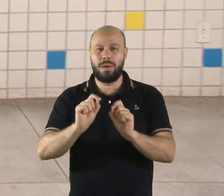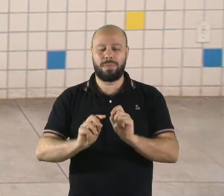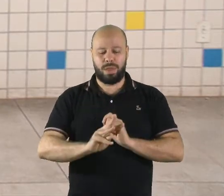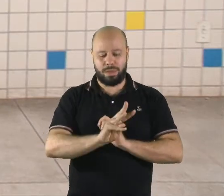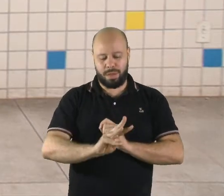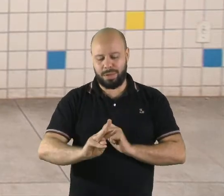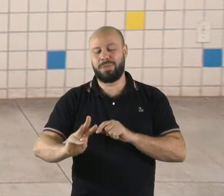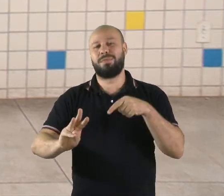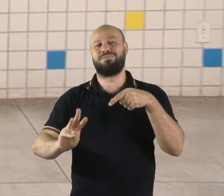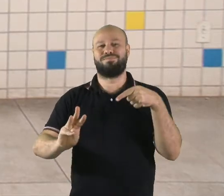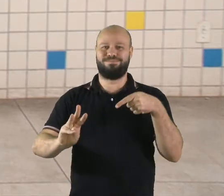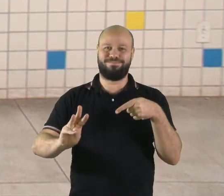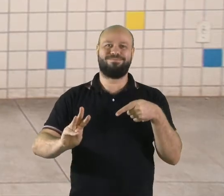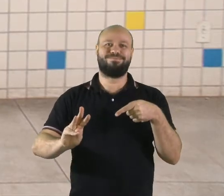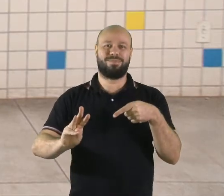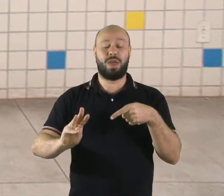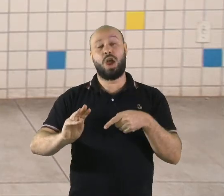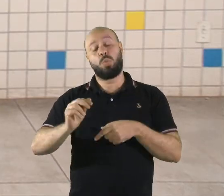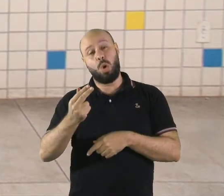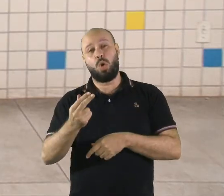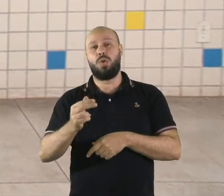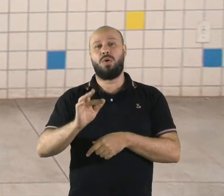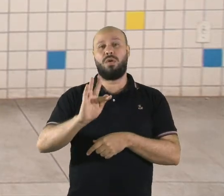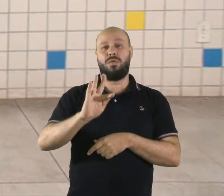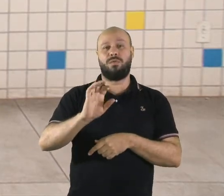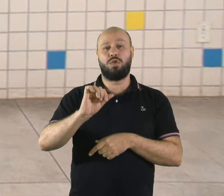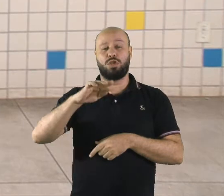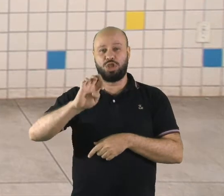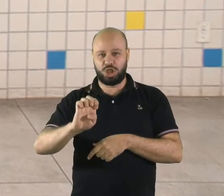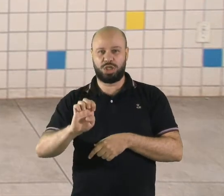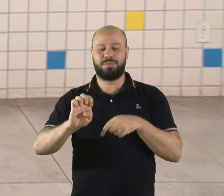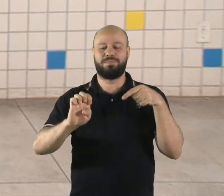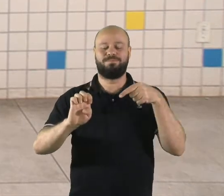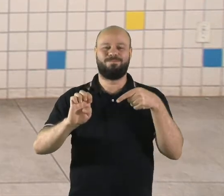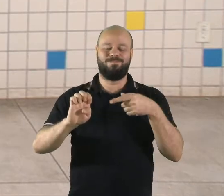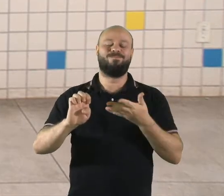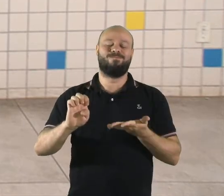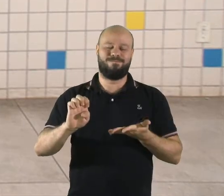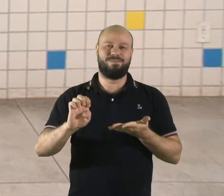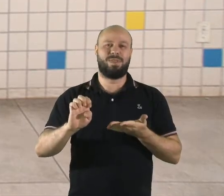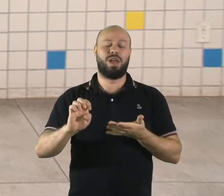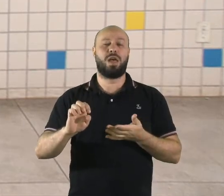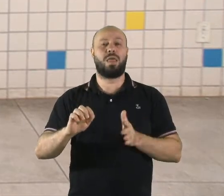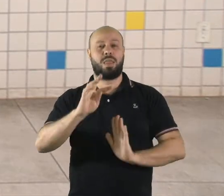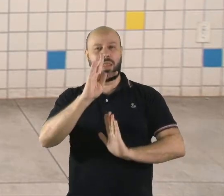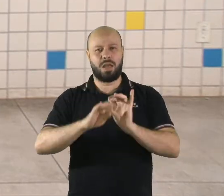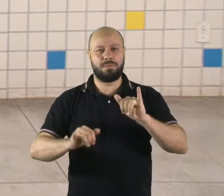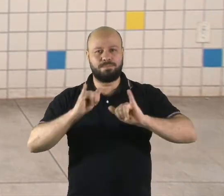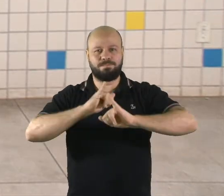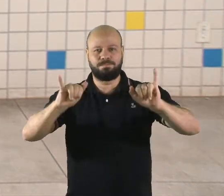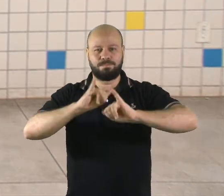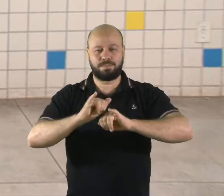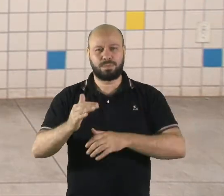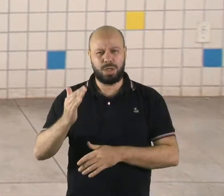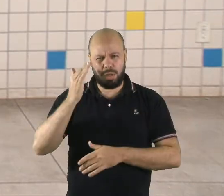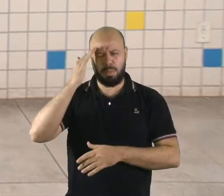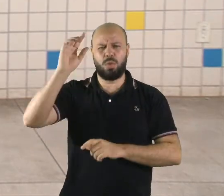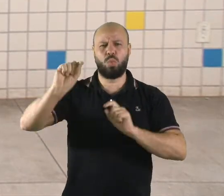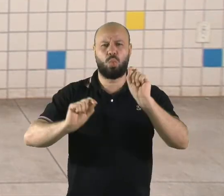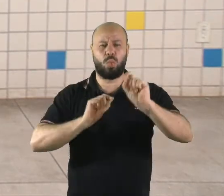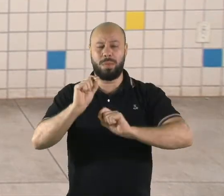www ou escrito mesmo fonte. Todo o texto informativo, principalmente quando